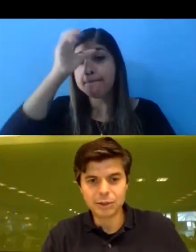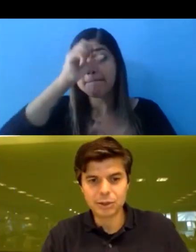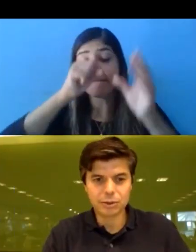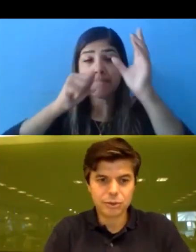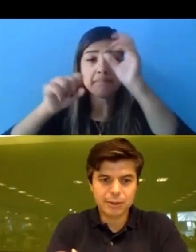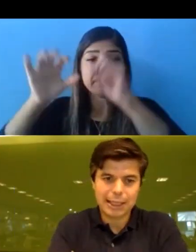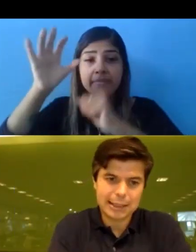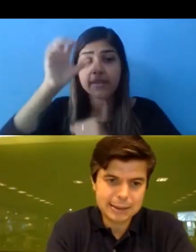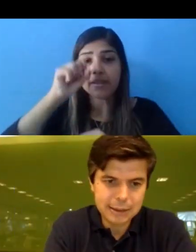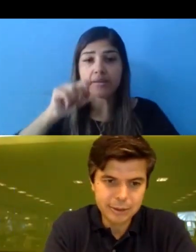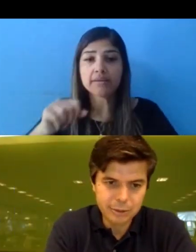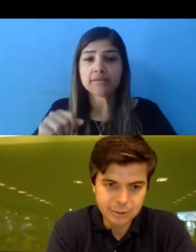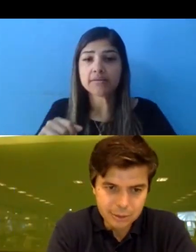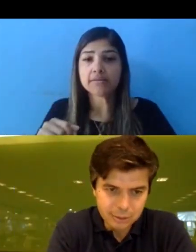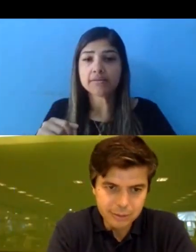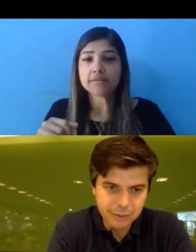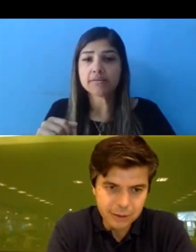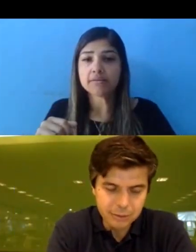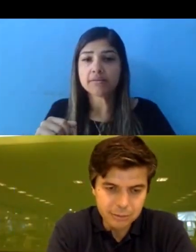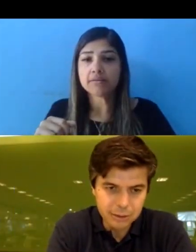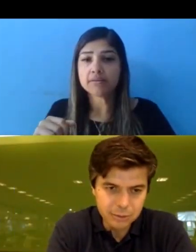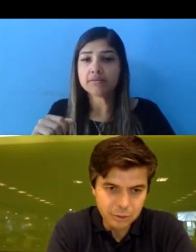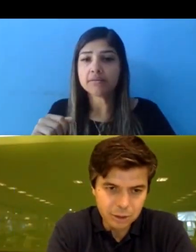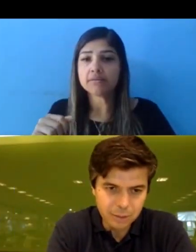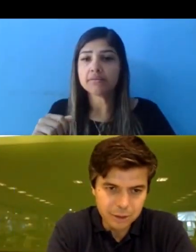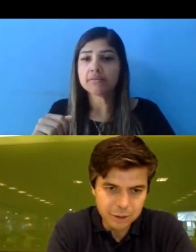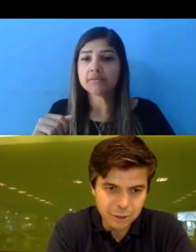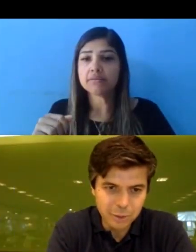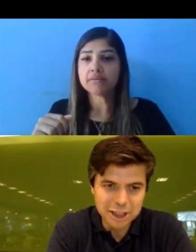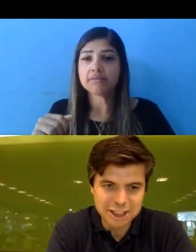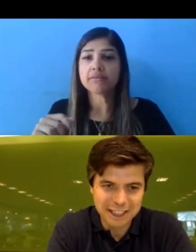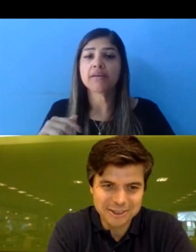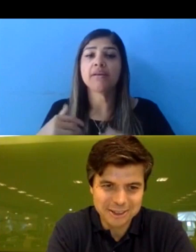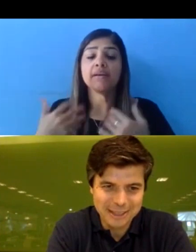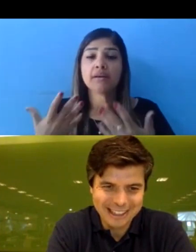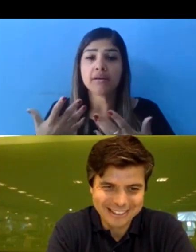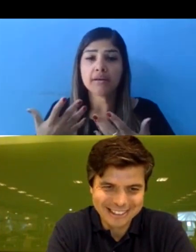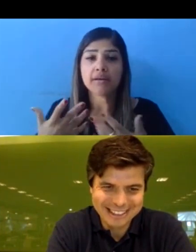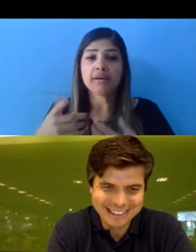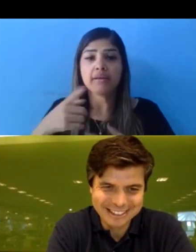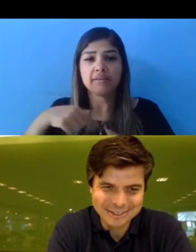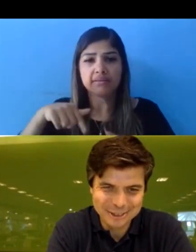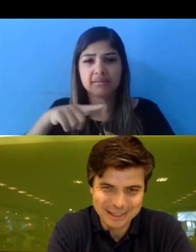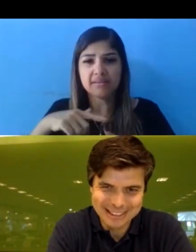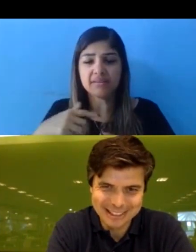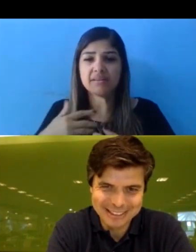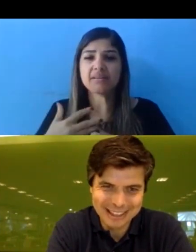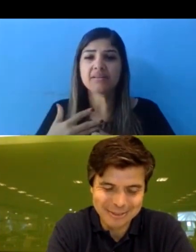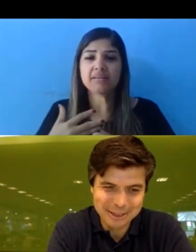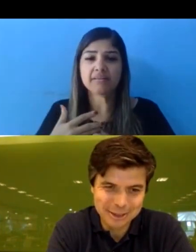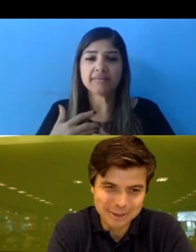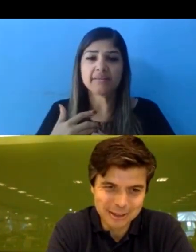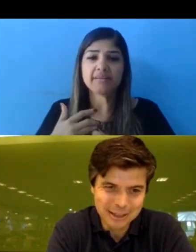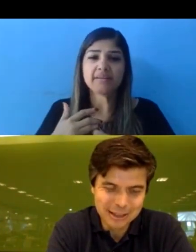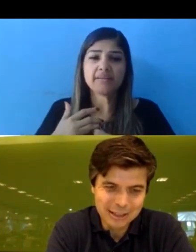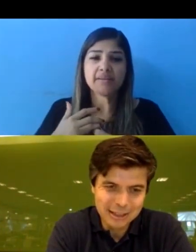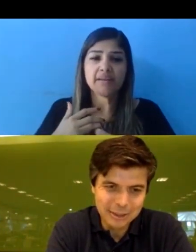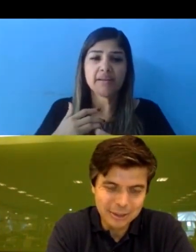Olha, eu sou um cara, assim, enfim, totalmente omnichannel também, né, no sentido de informação, sabe?